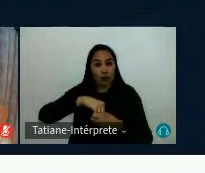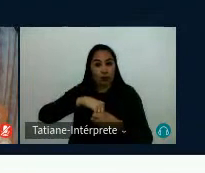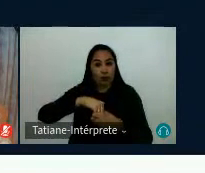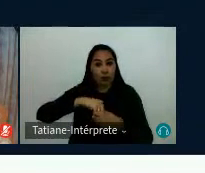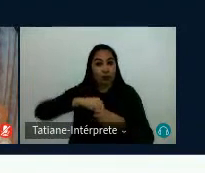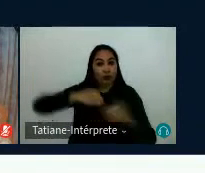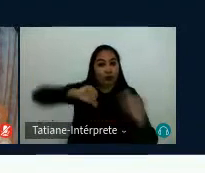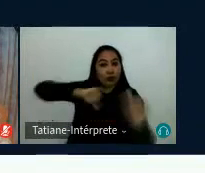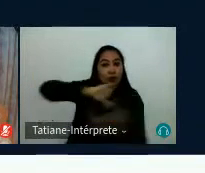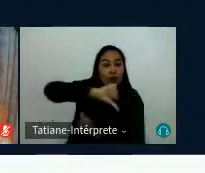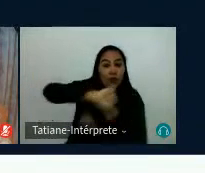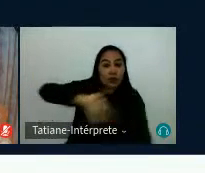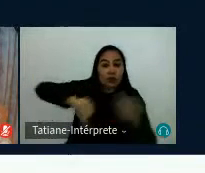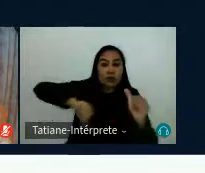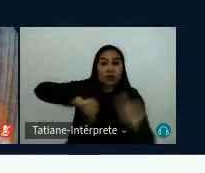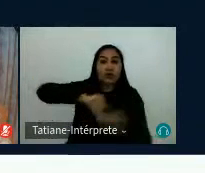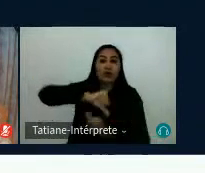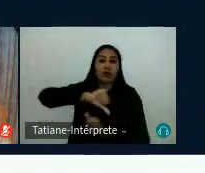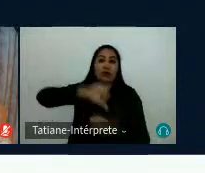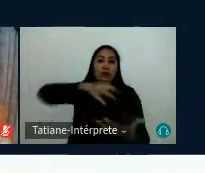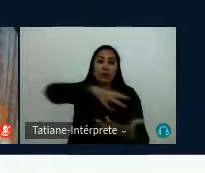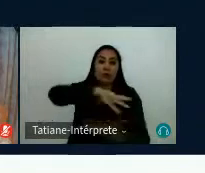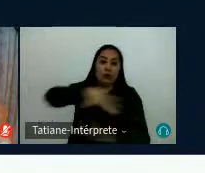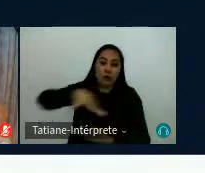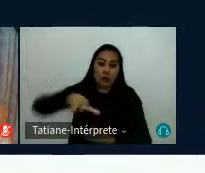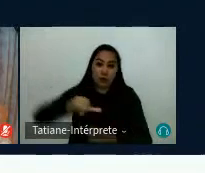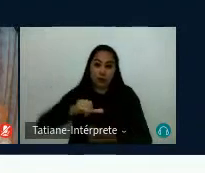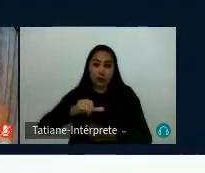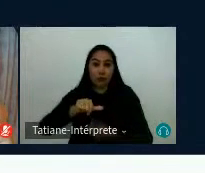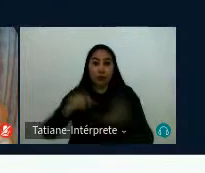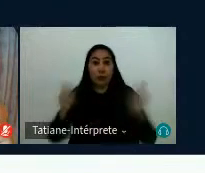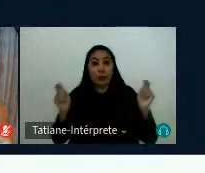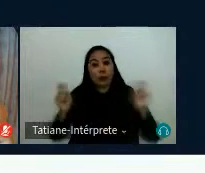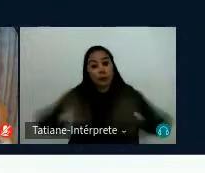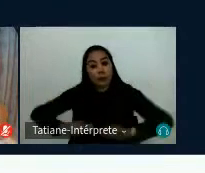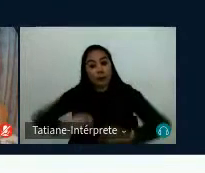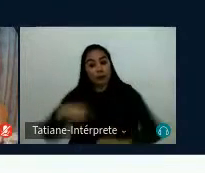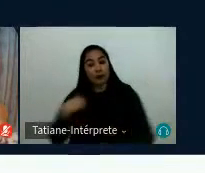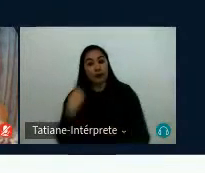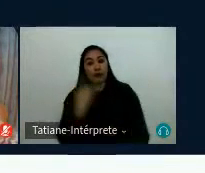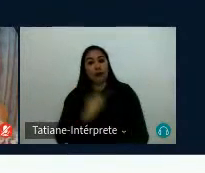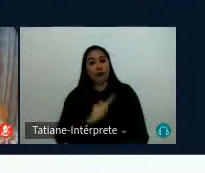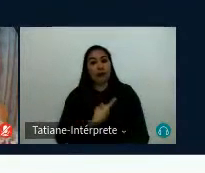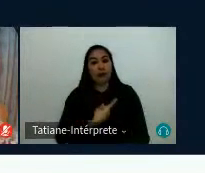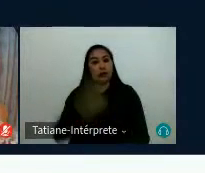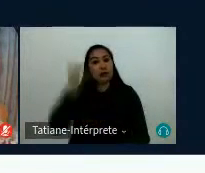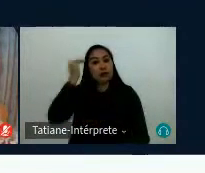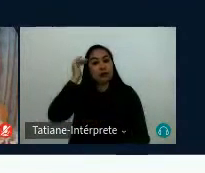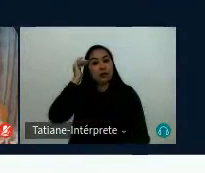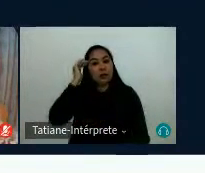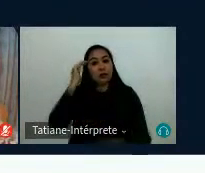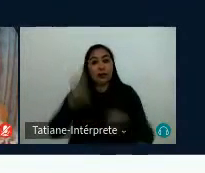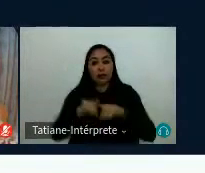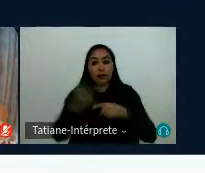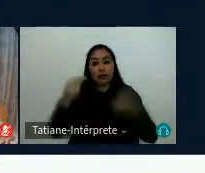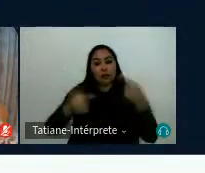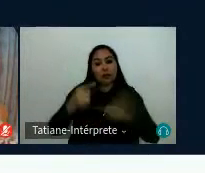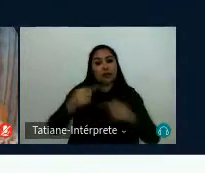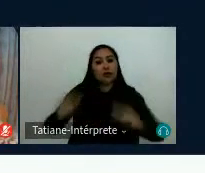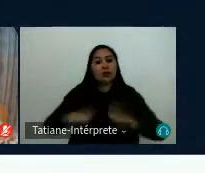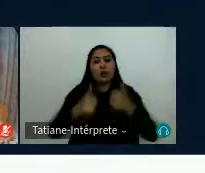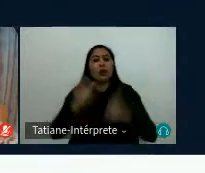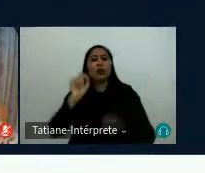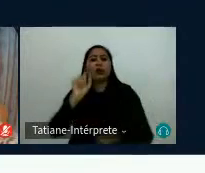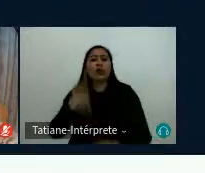né, que ela permite a gente compreender e discutir melhor o que é essa